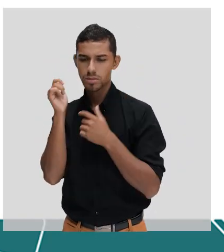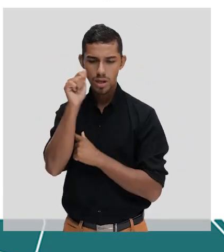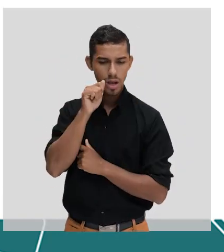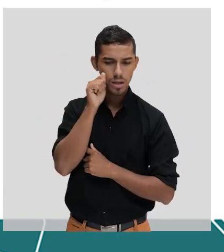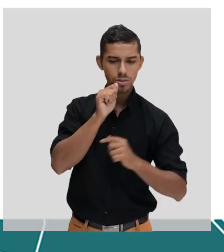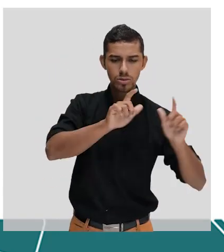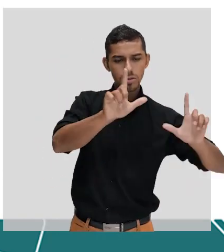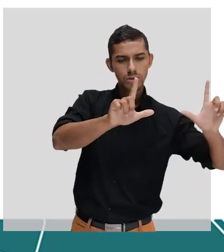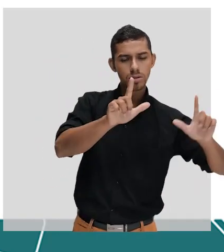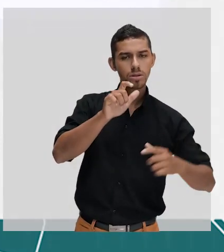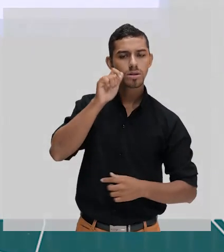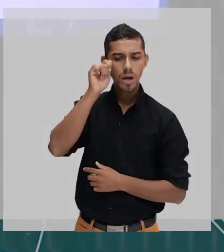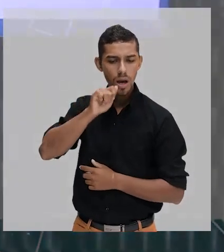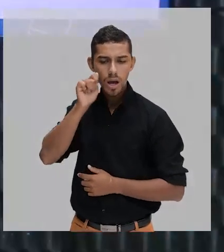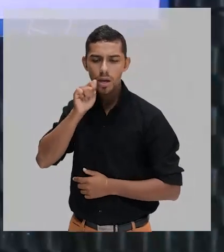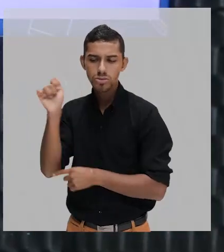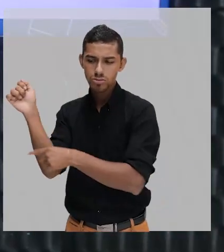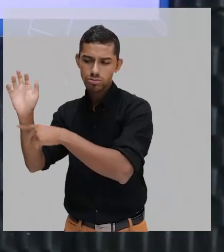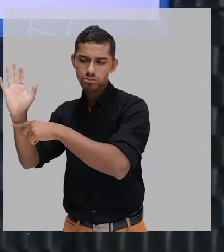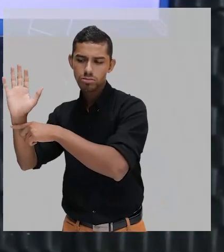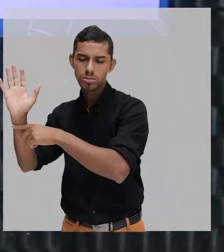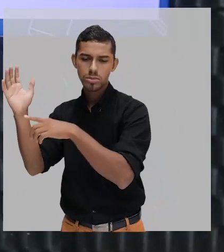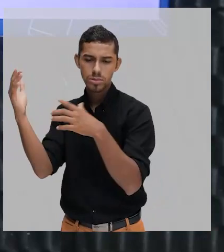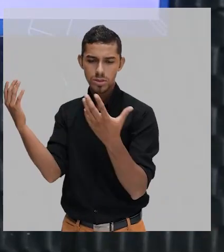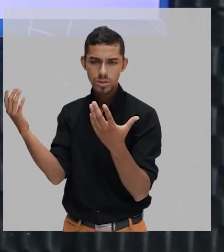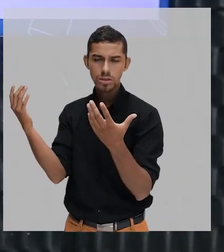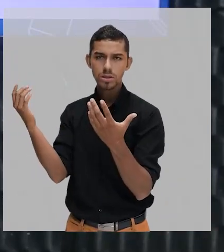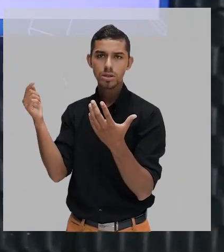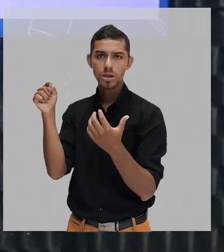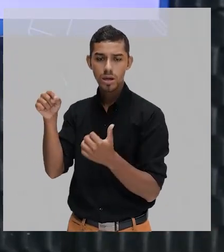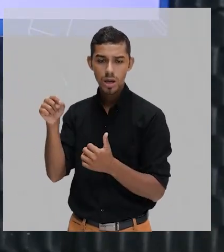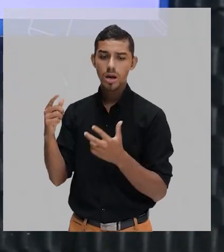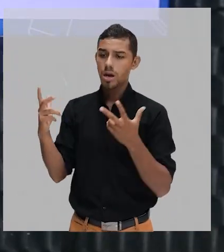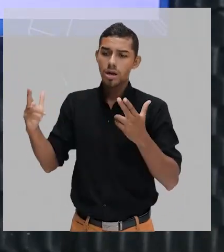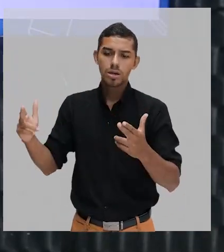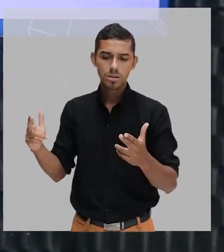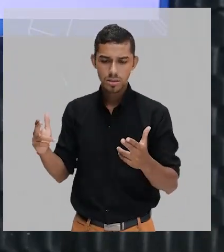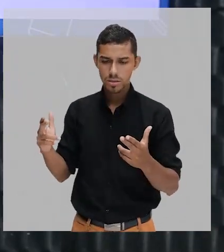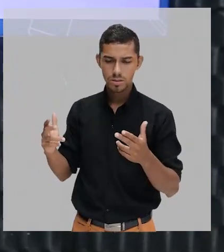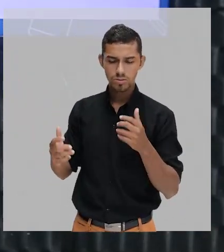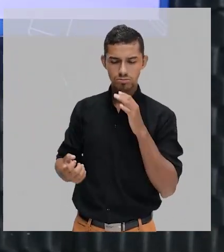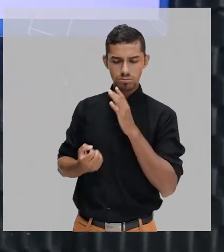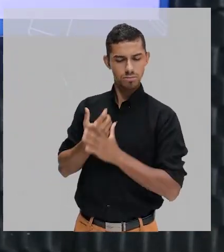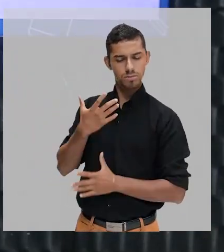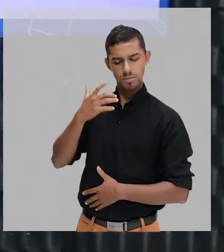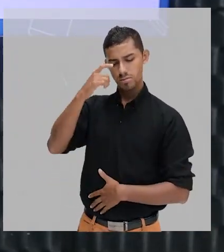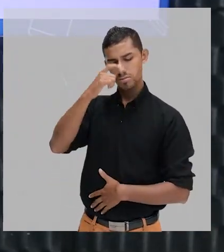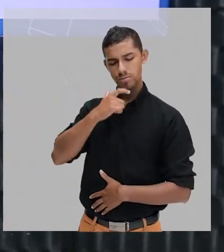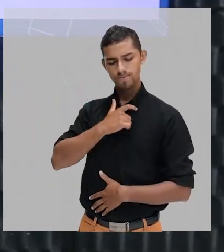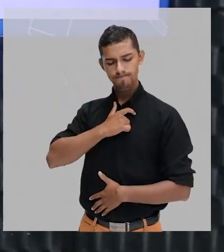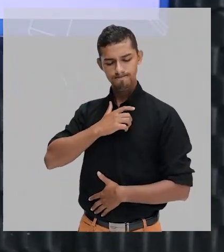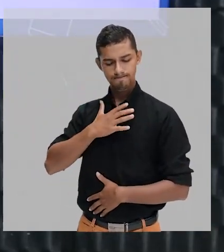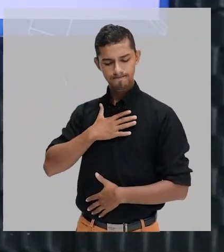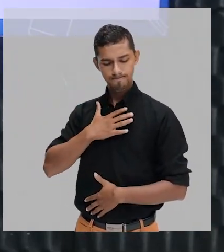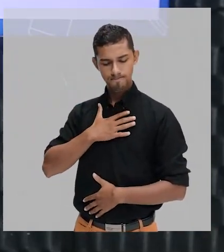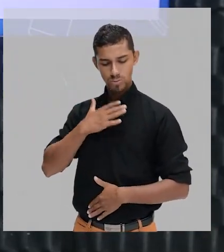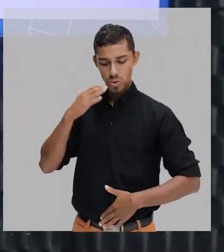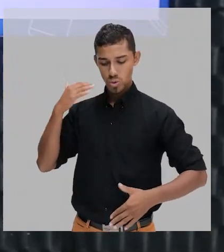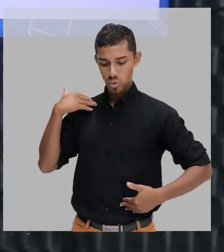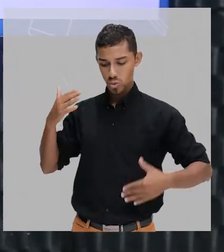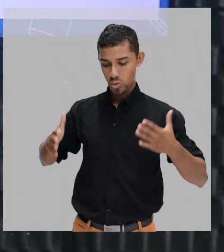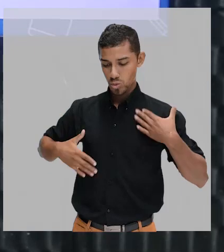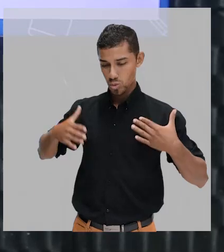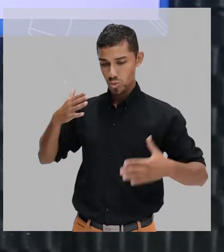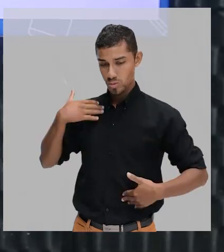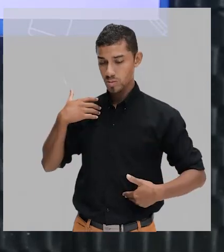cinema. Cada um tem uma linguagem específica, mas o ator é o mesmo. Ele cria a partir da percepção que ele tem do corpo e da voz. Quais são